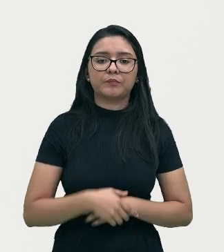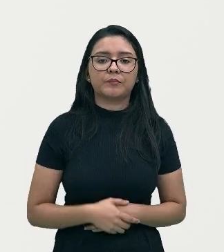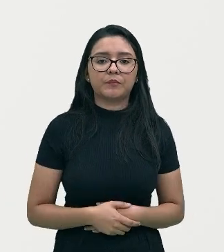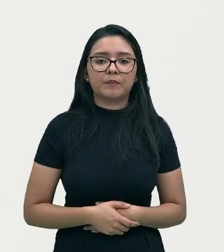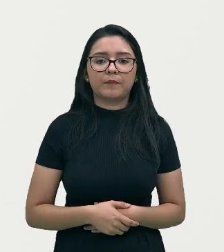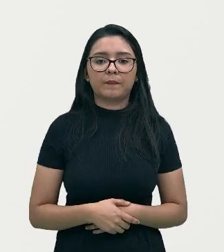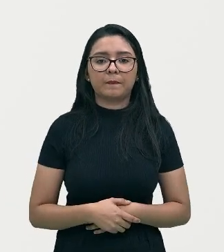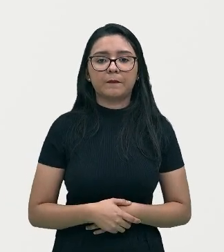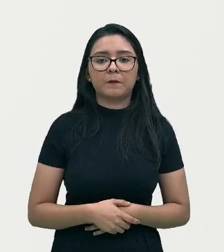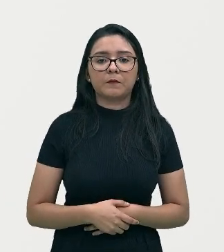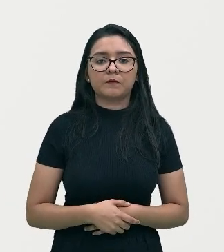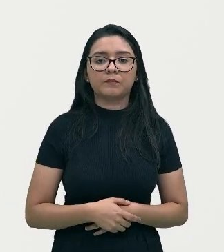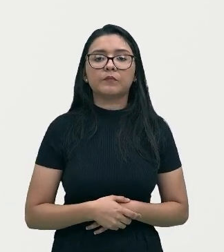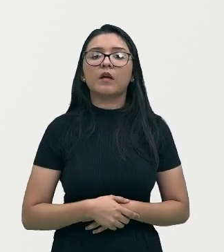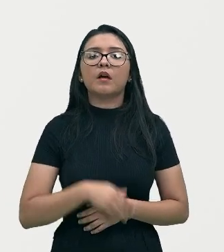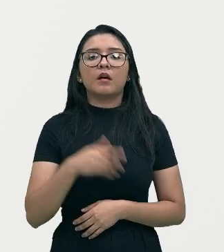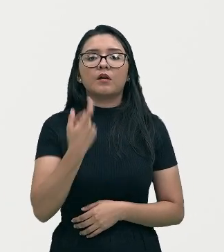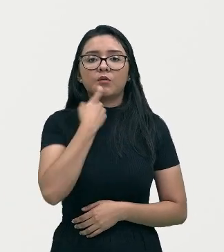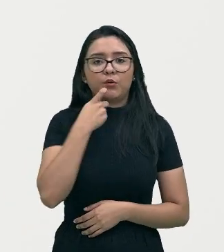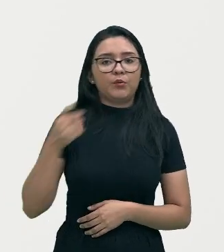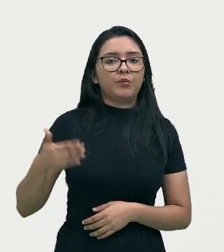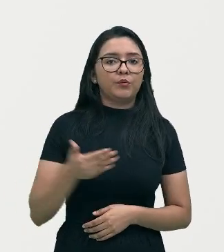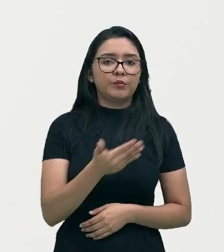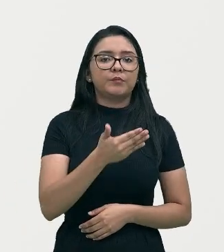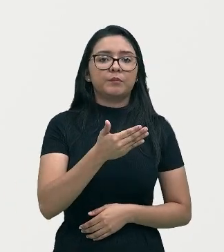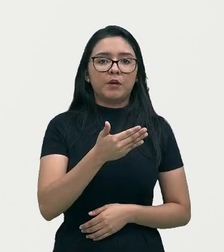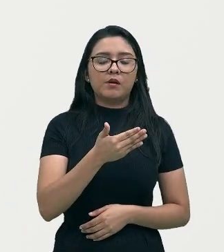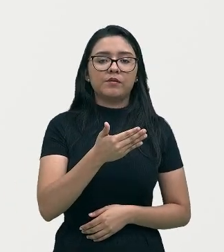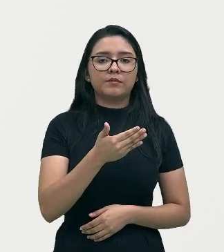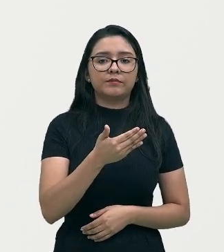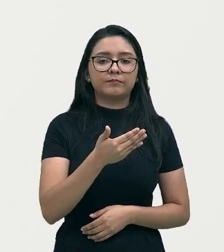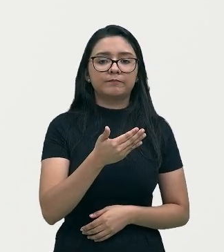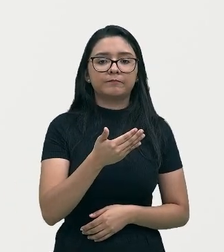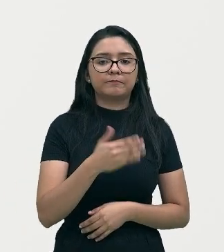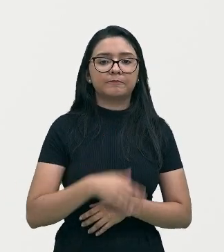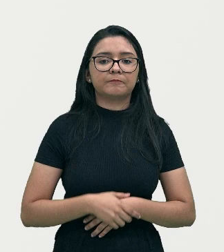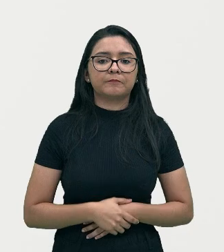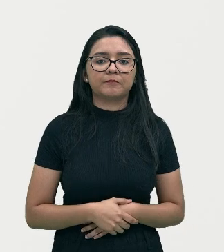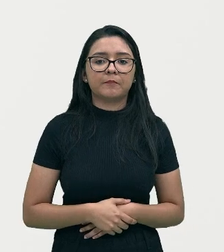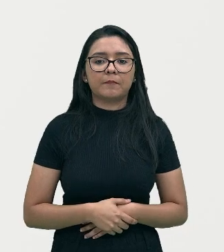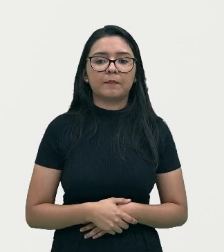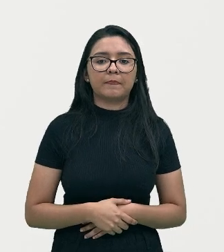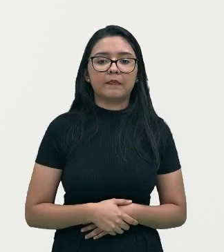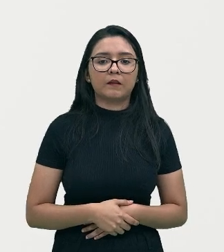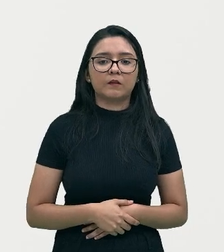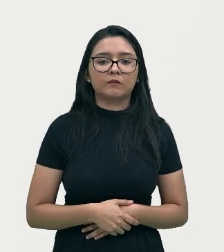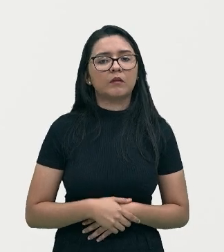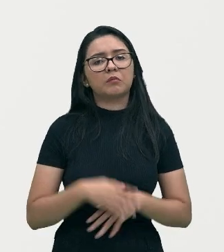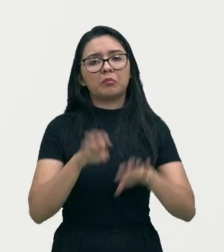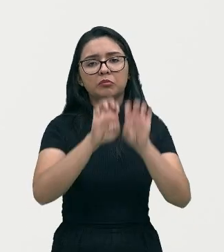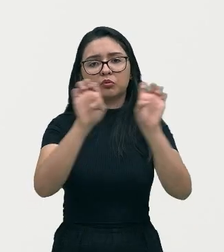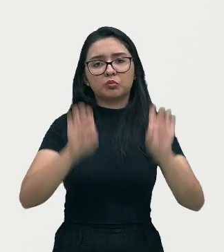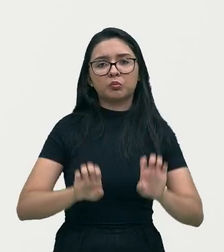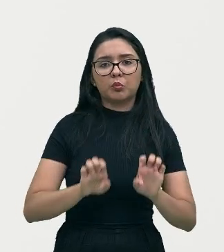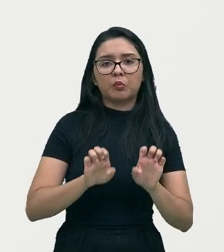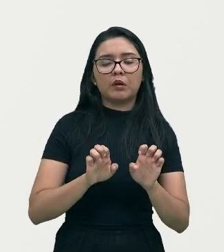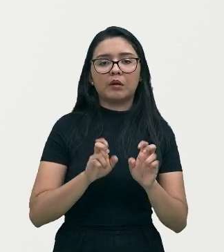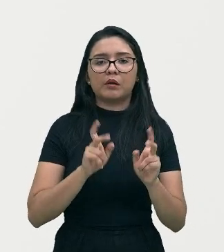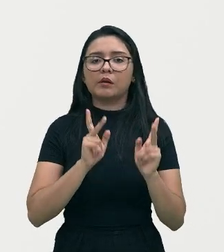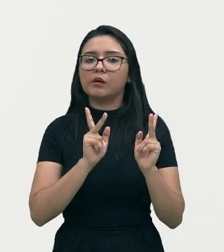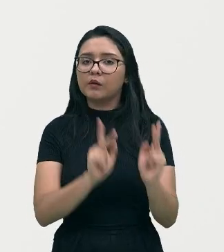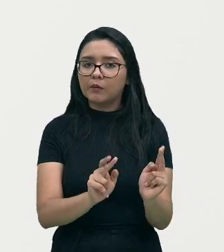arterial. E os peixes já vão ser um pouquinho mais rudimentares, né? Eles não chegam a ter ali uma estrutura como do